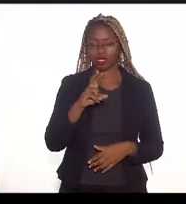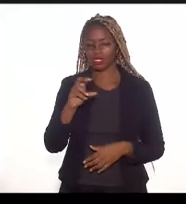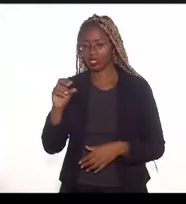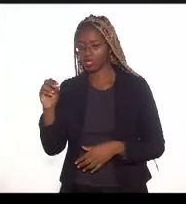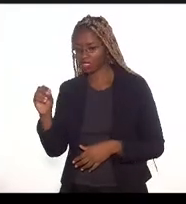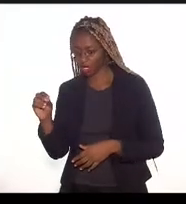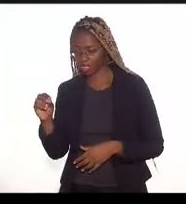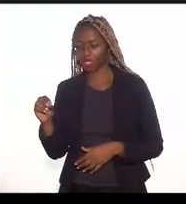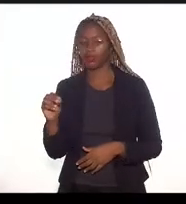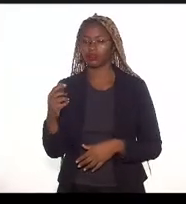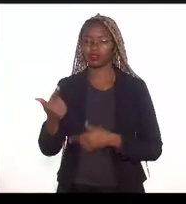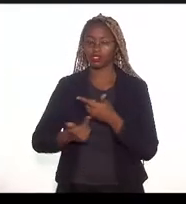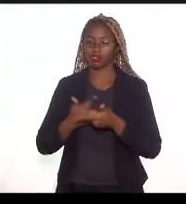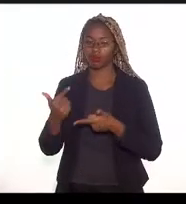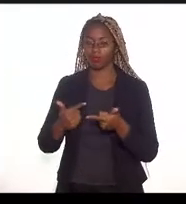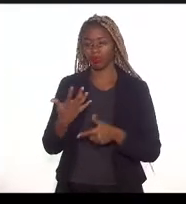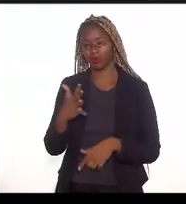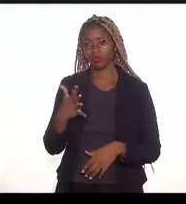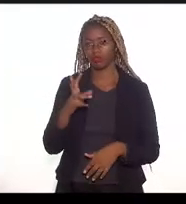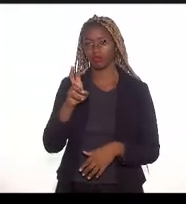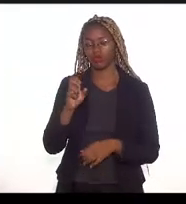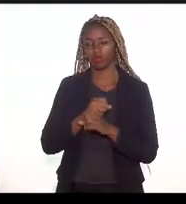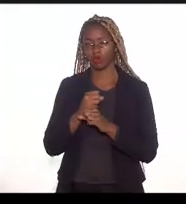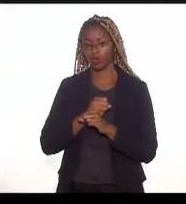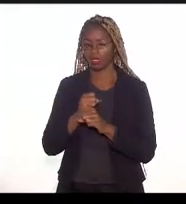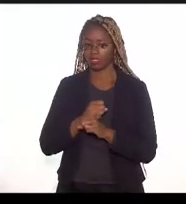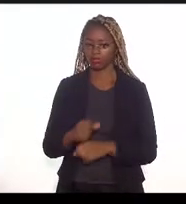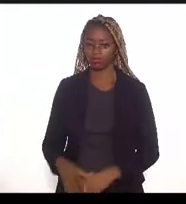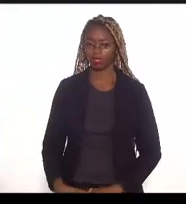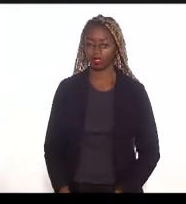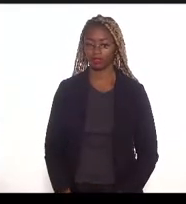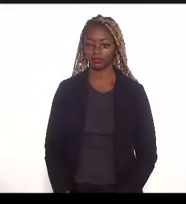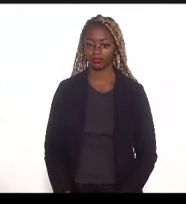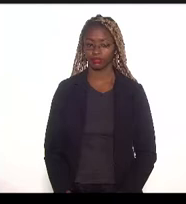no decorrer de 5 anos.